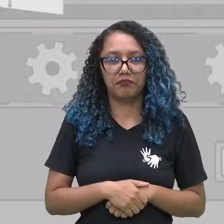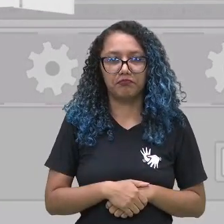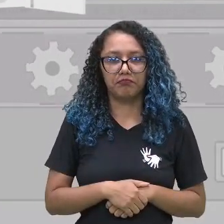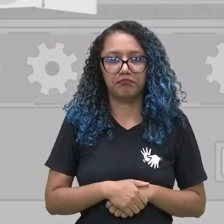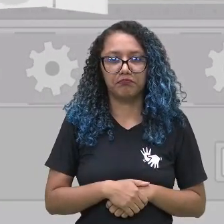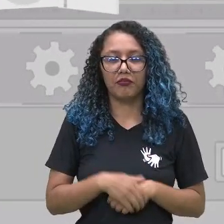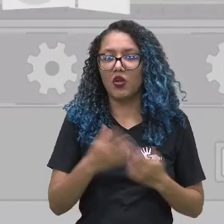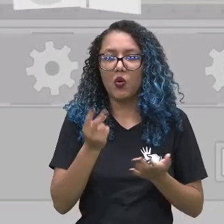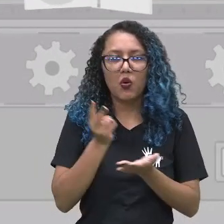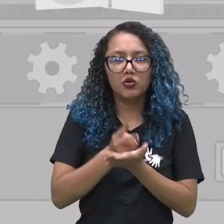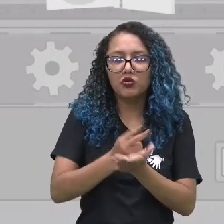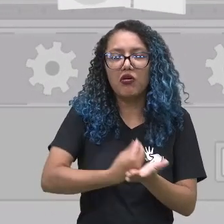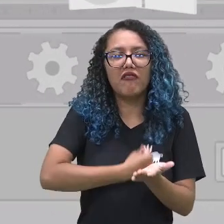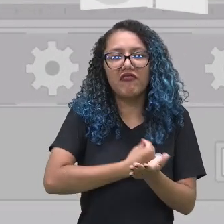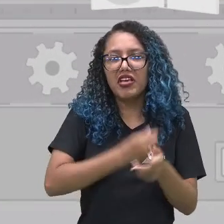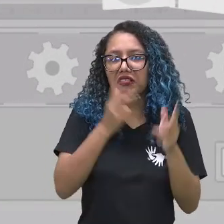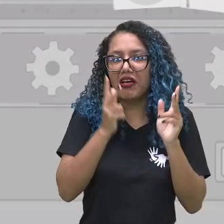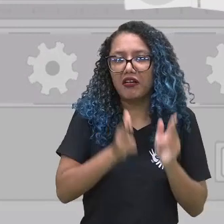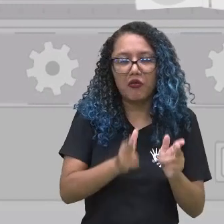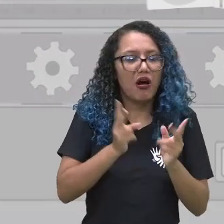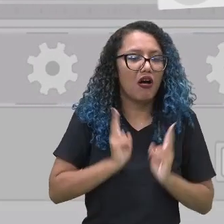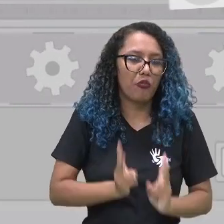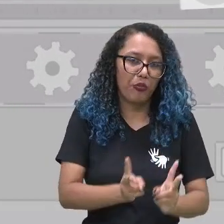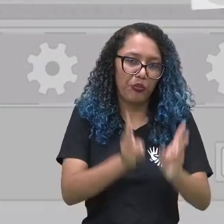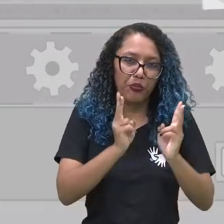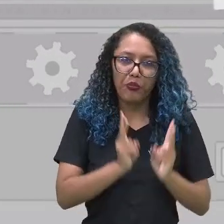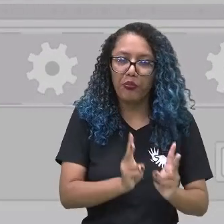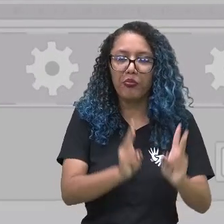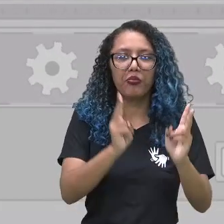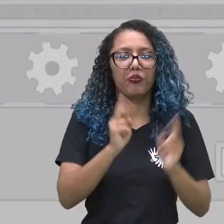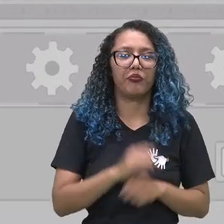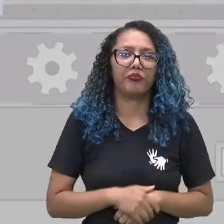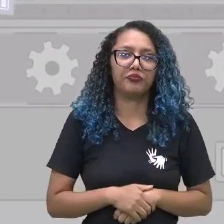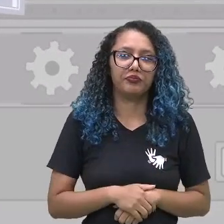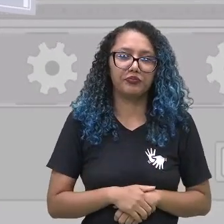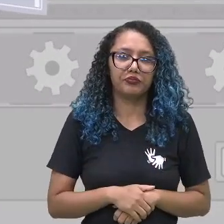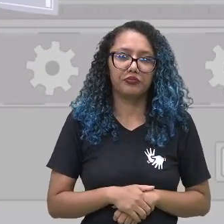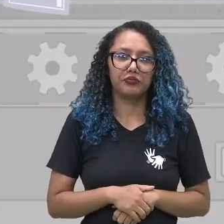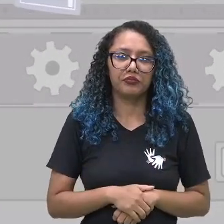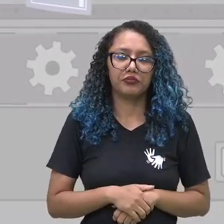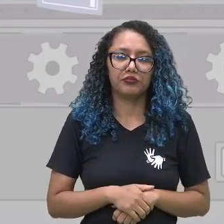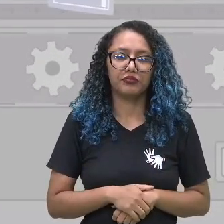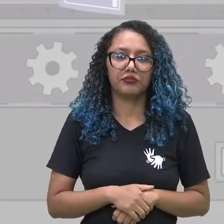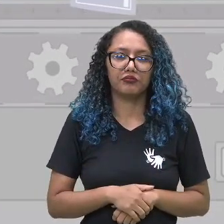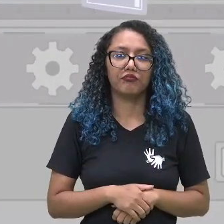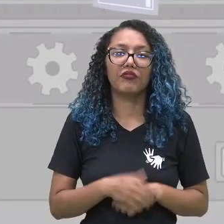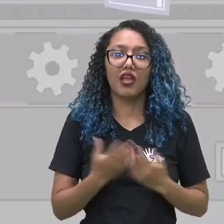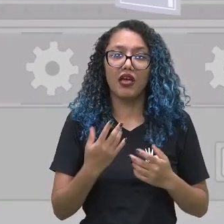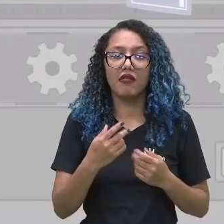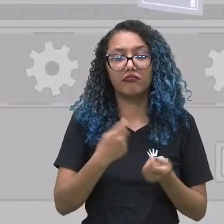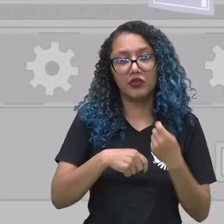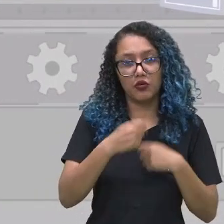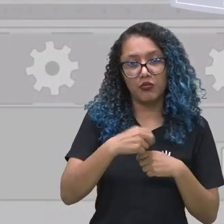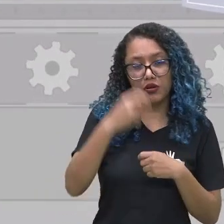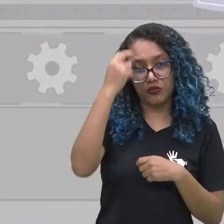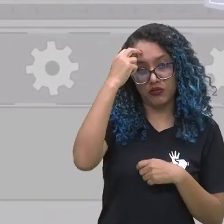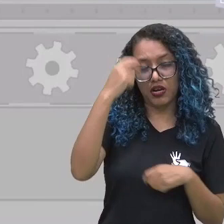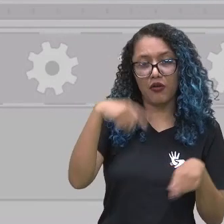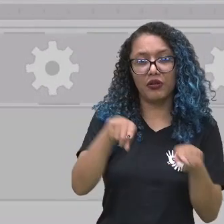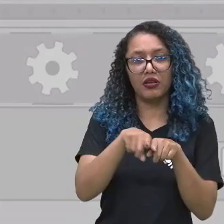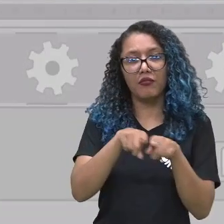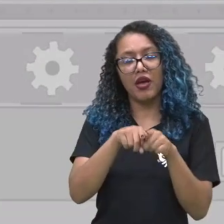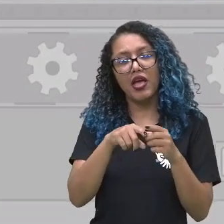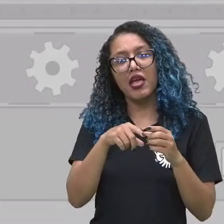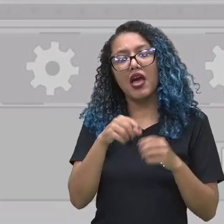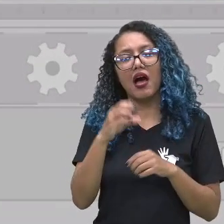aquela mesmice. E aí, indústria cultural e cultura de massa. A indústria